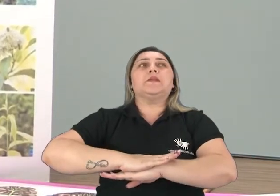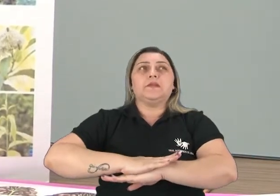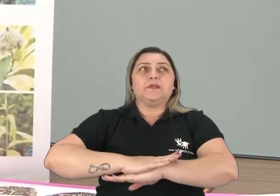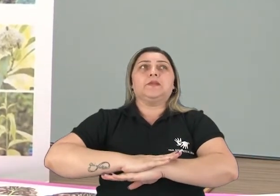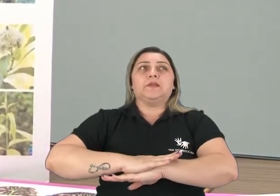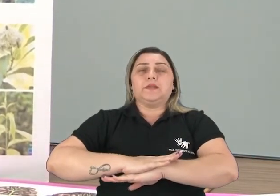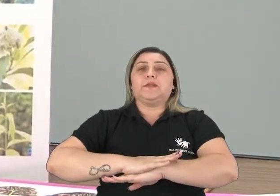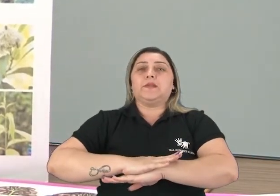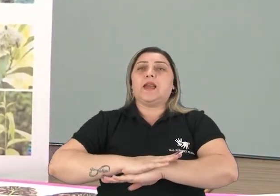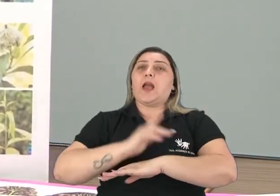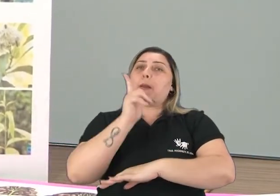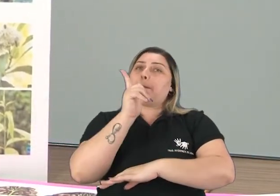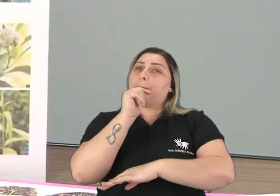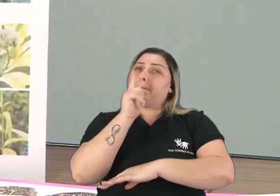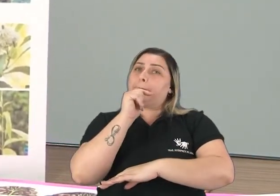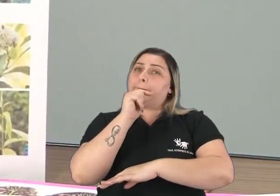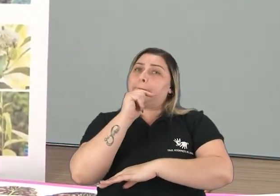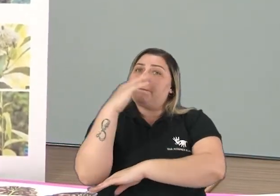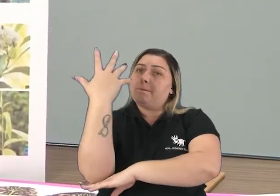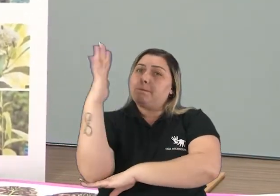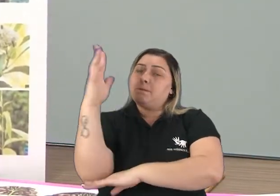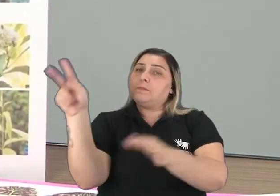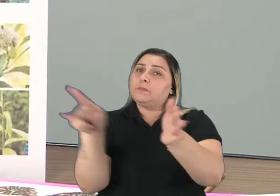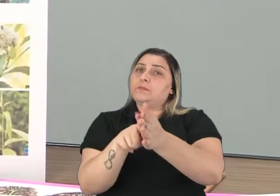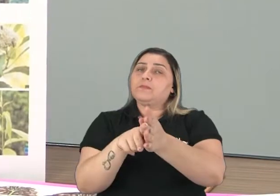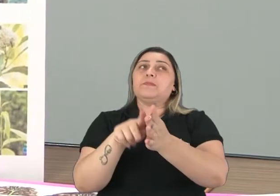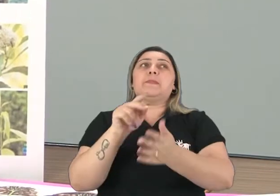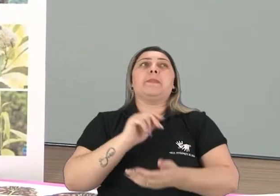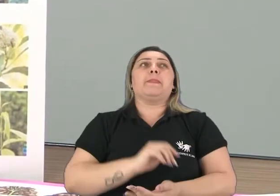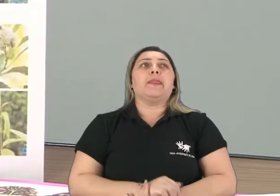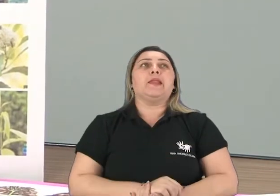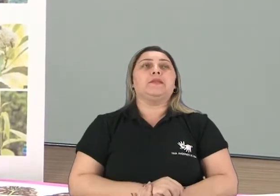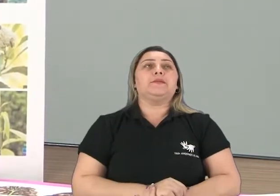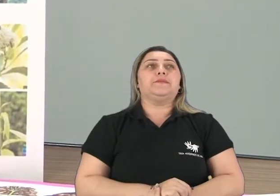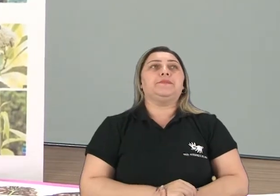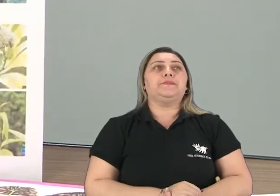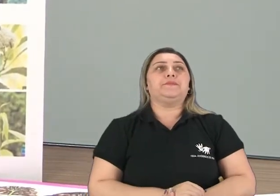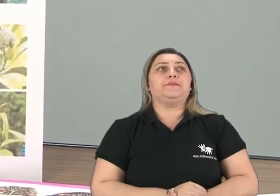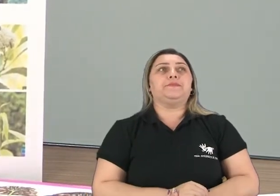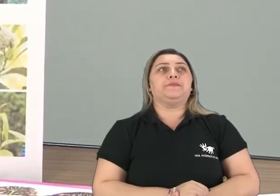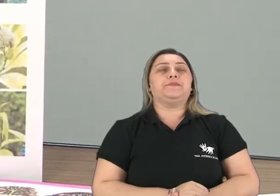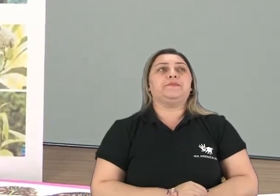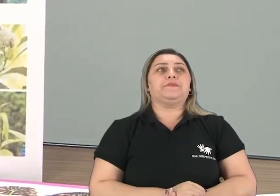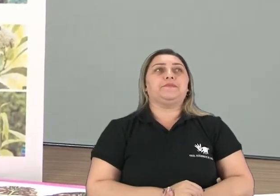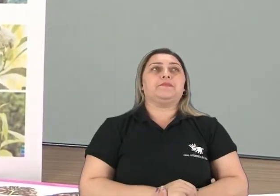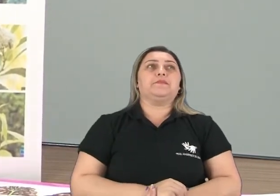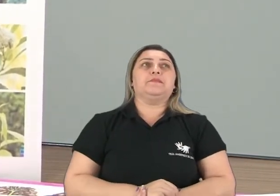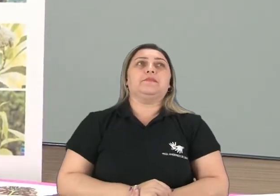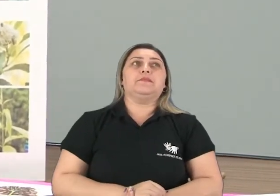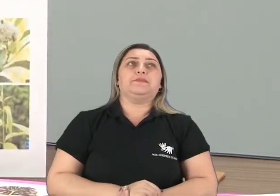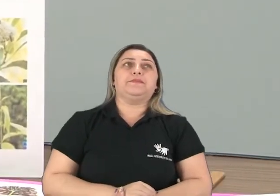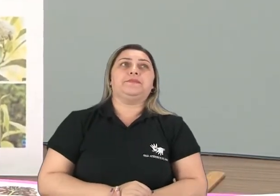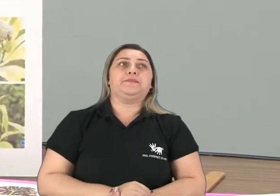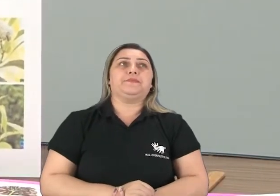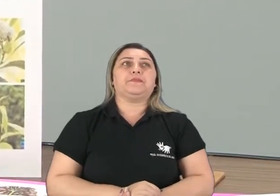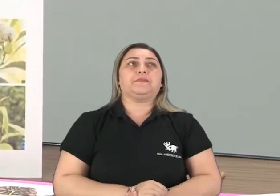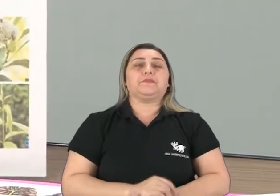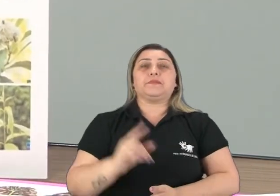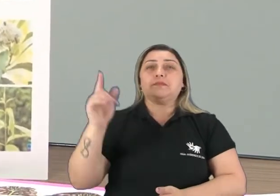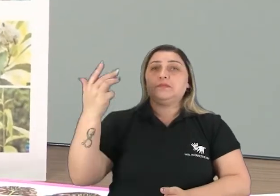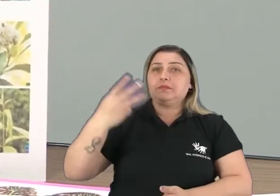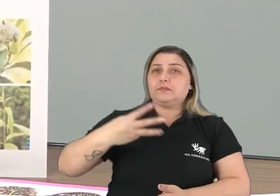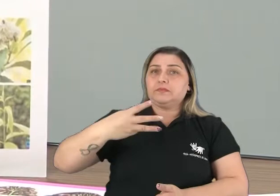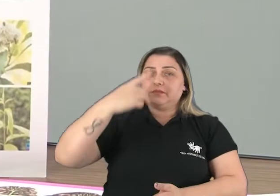de plantas aquáticas, que são aquelas que elas se desenvolvem na água.